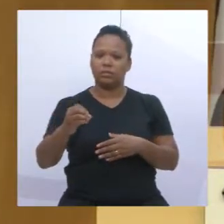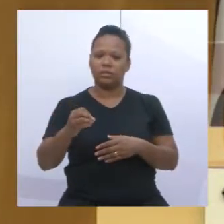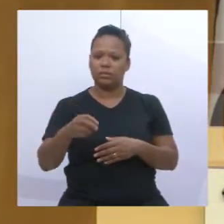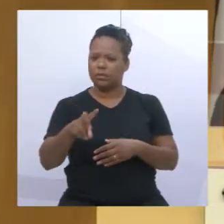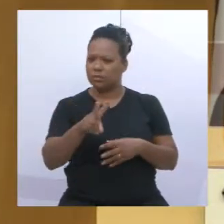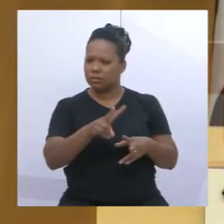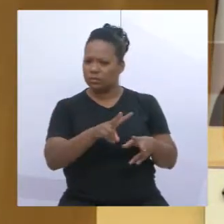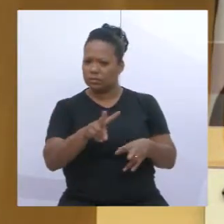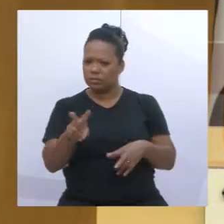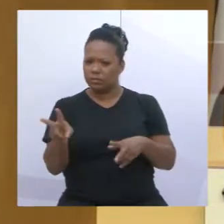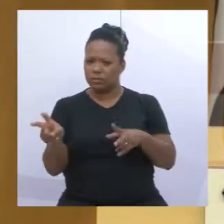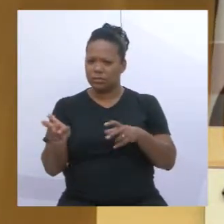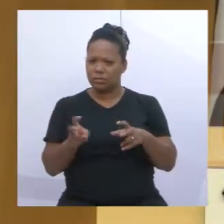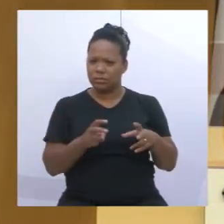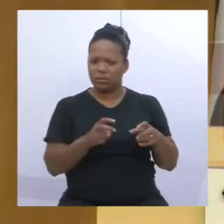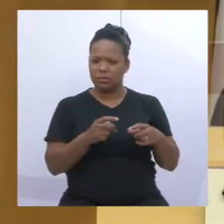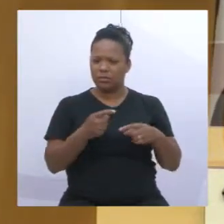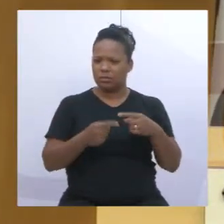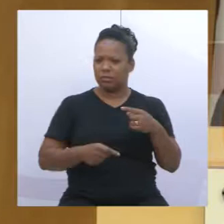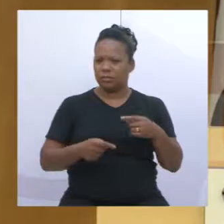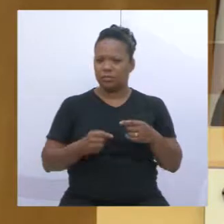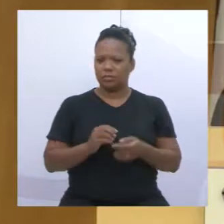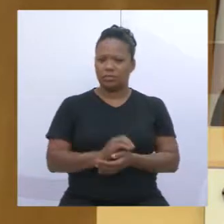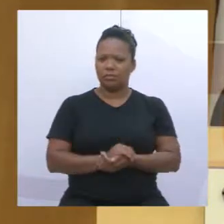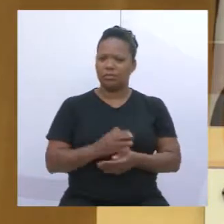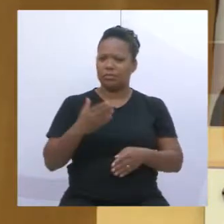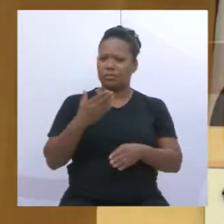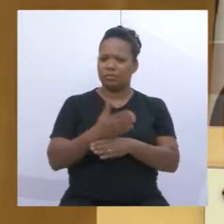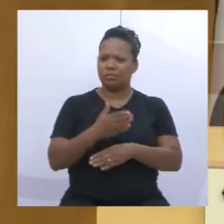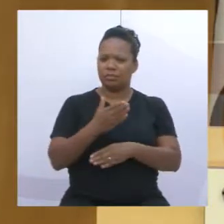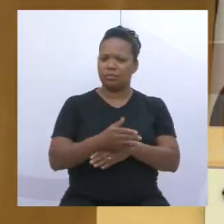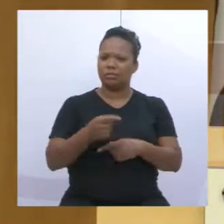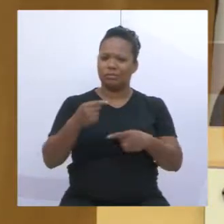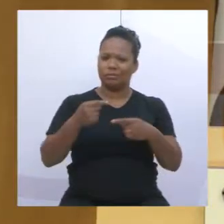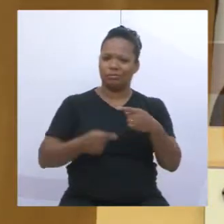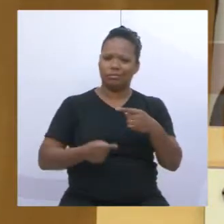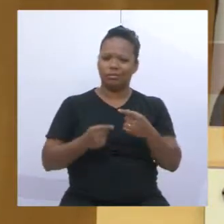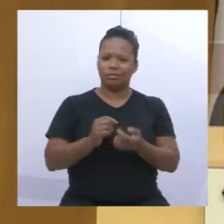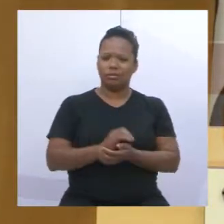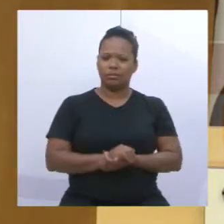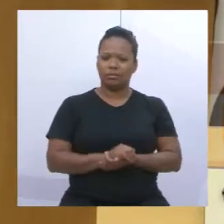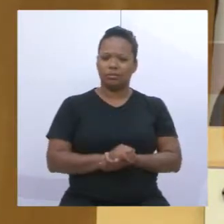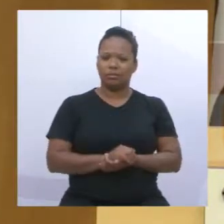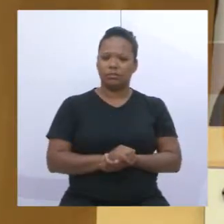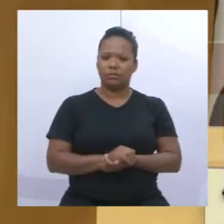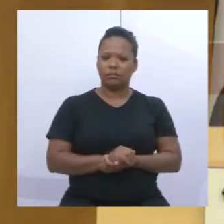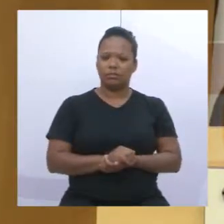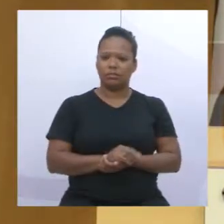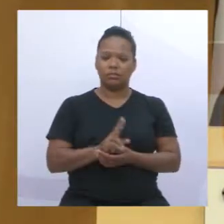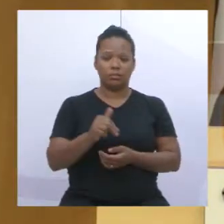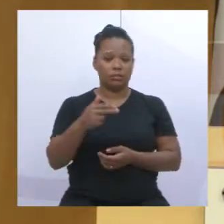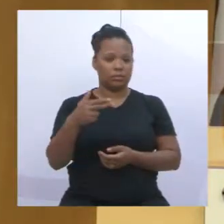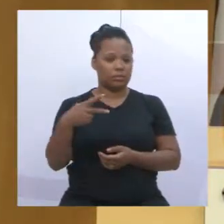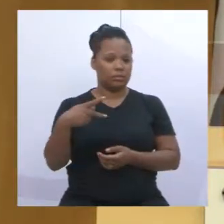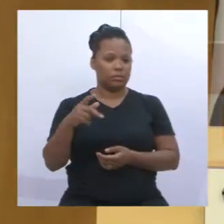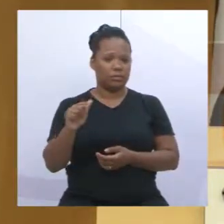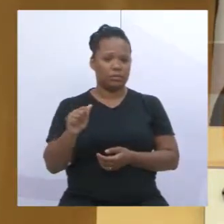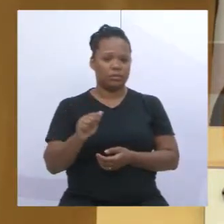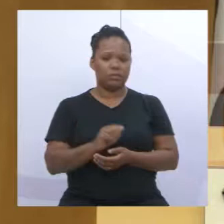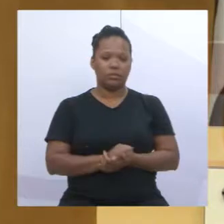todos: deficiência na prestação do serviço nas unidades de pronto atendimento,